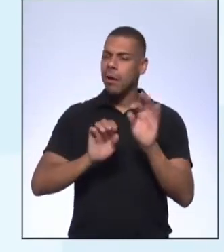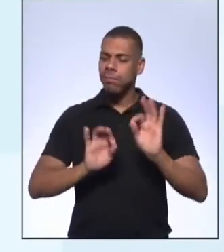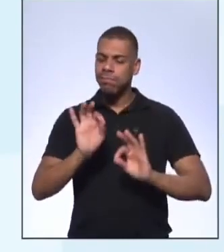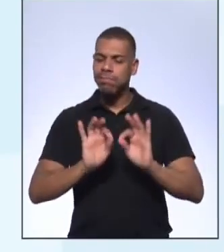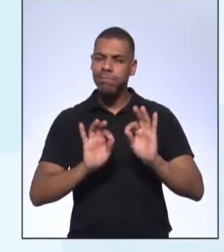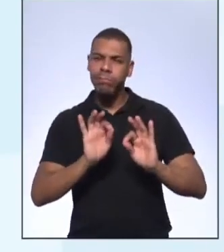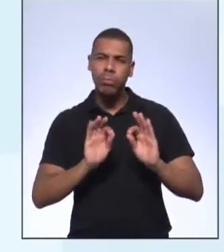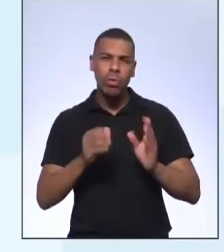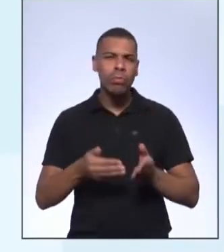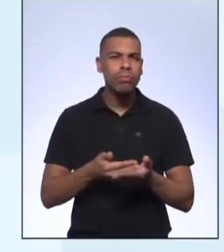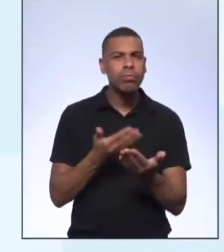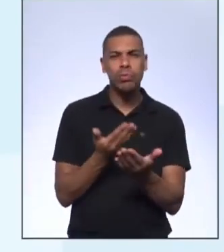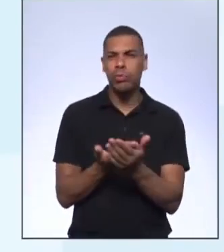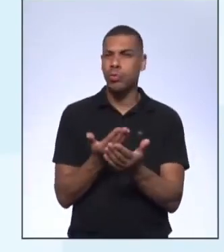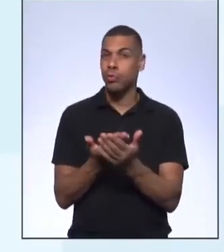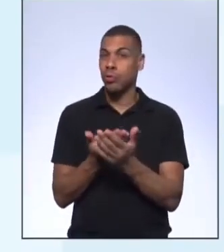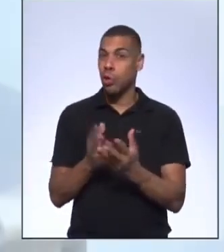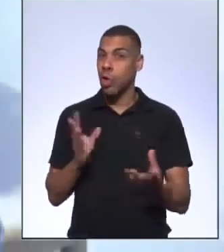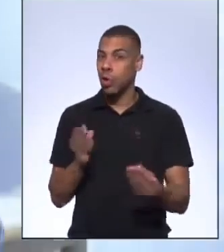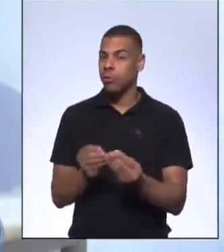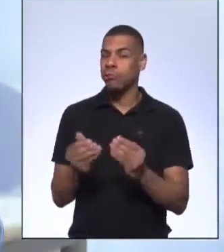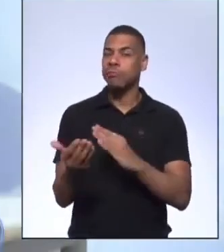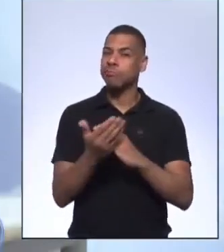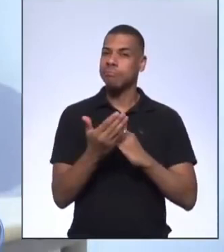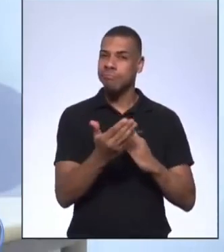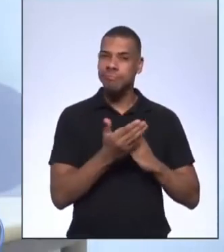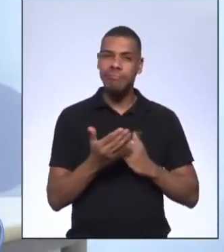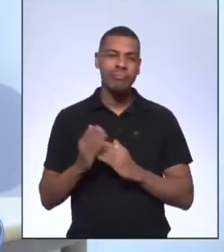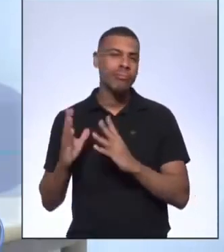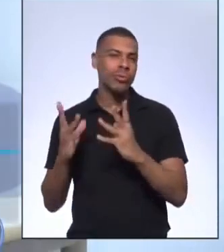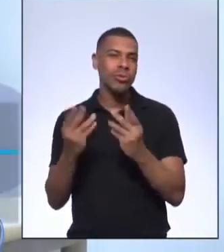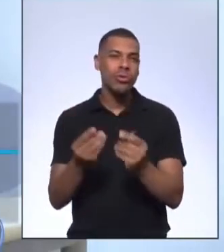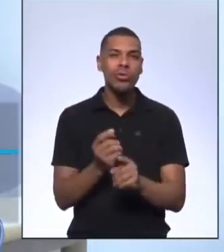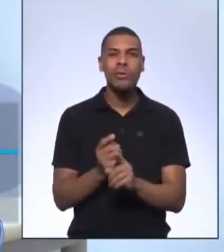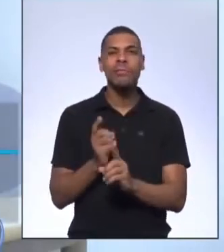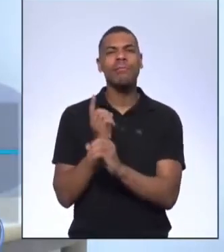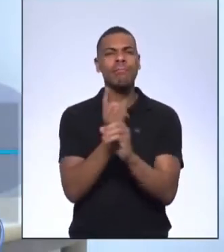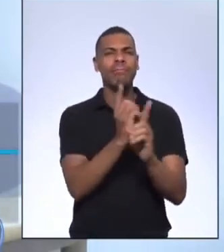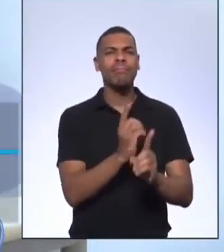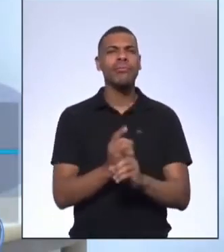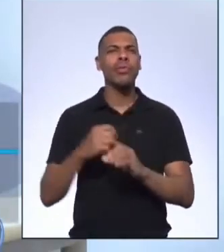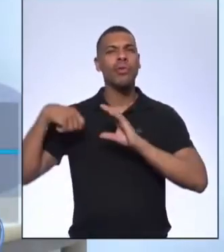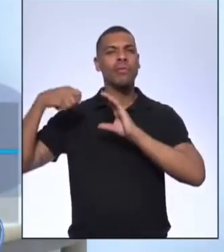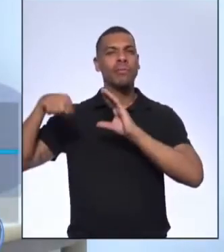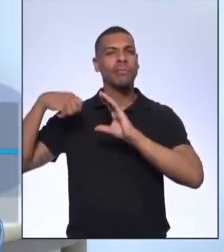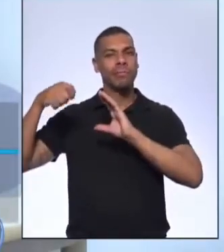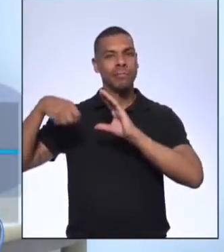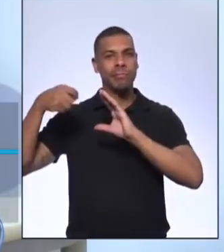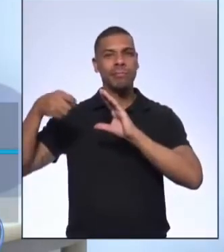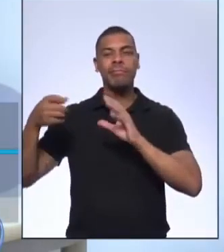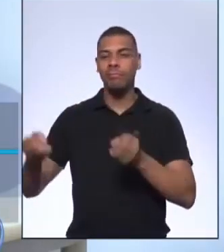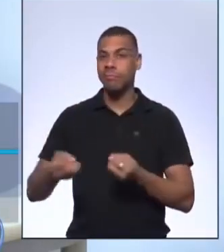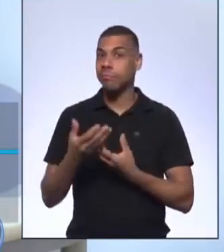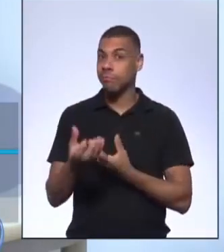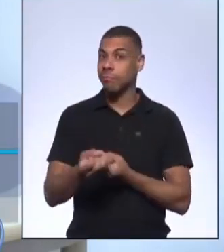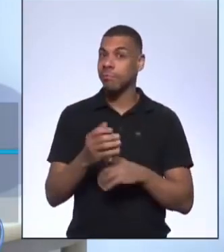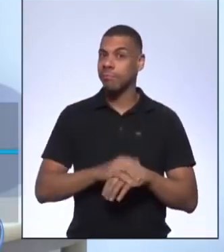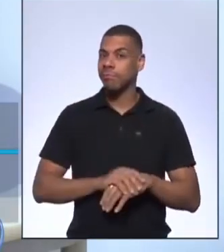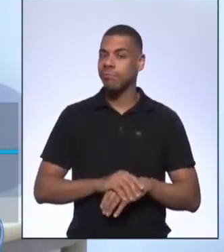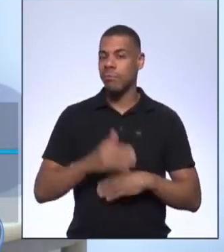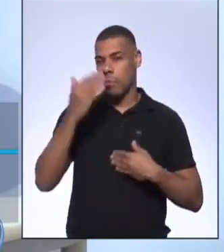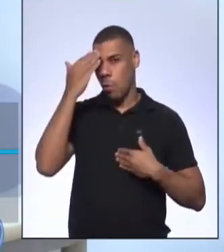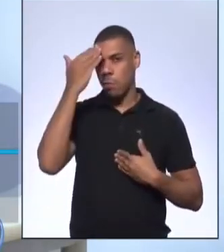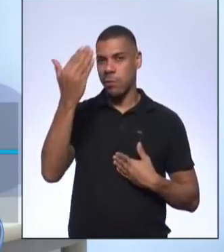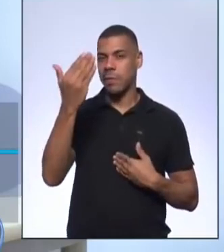estruturou, ela estudou direitinho, nos ajudou a encontrar todos os vídeos, trouxe excelentes contribuições, então fica aqui o